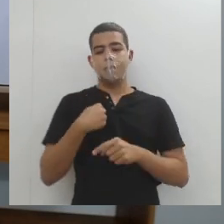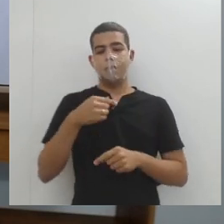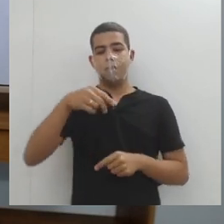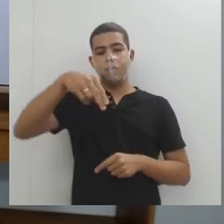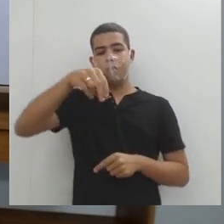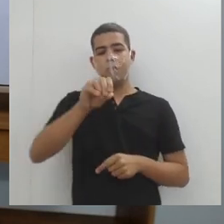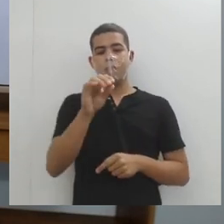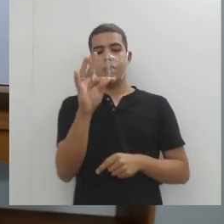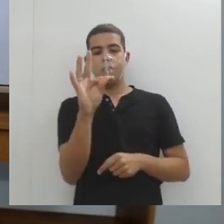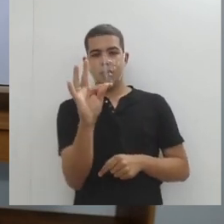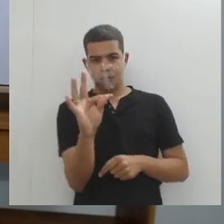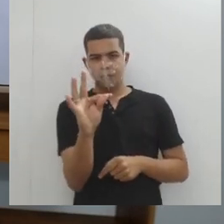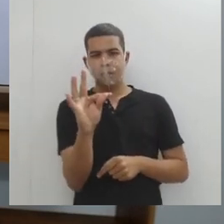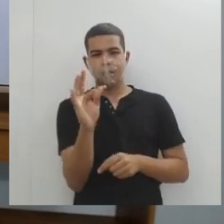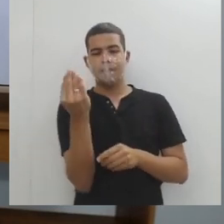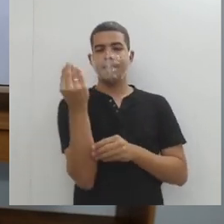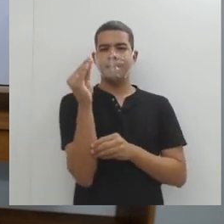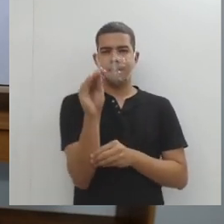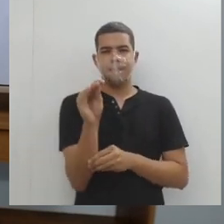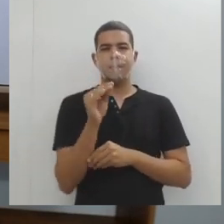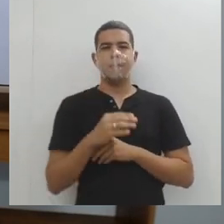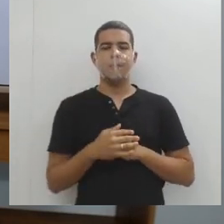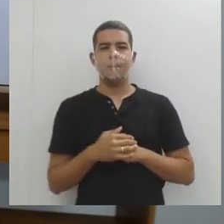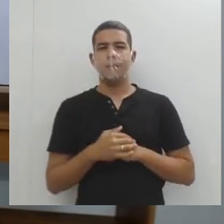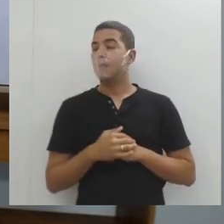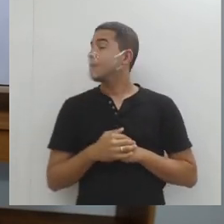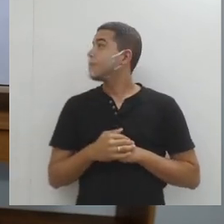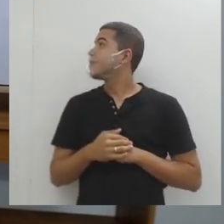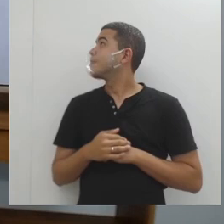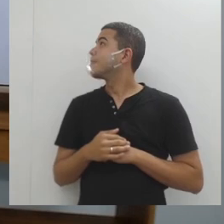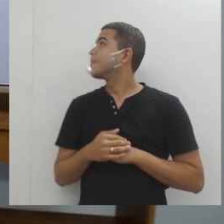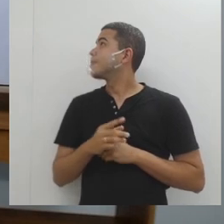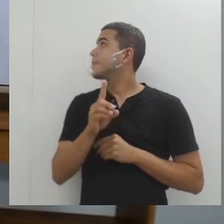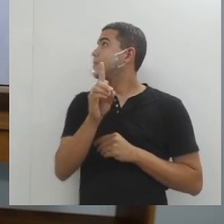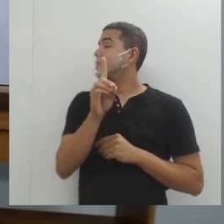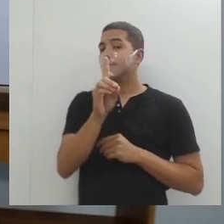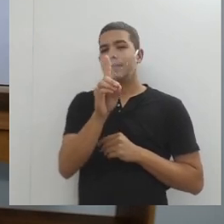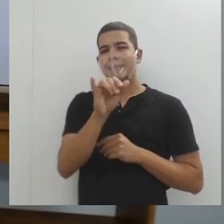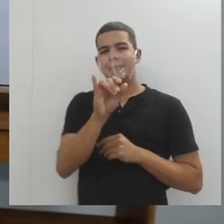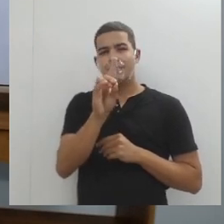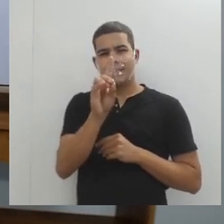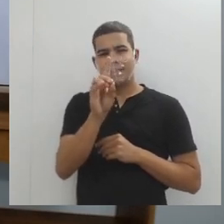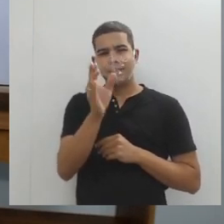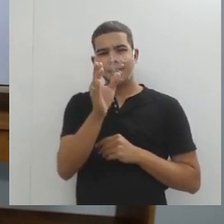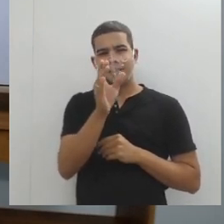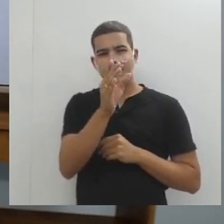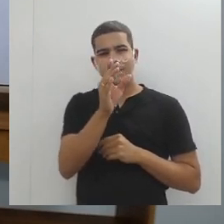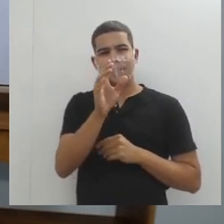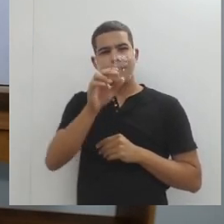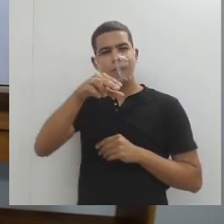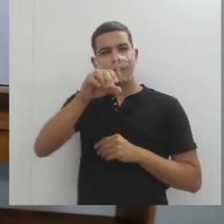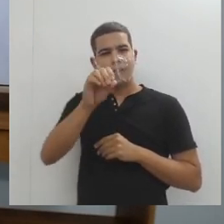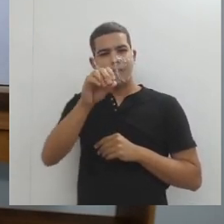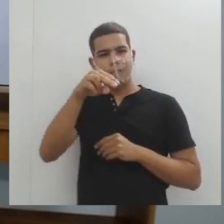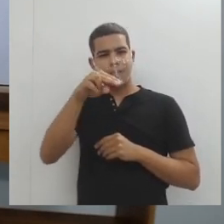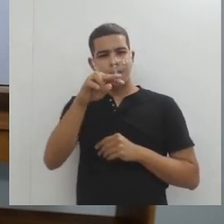not. Tá? E aí a gente já sabe, né, que esse did com not pode se juntar e formar a forma abreviada, que ficaria didn't.